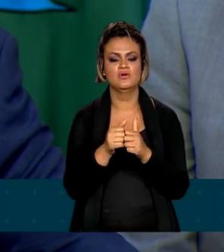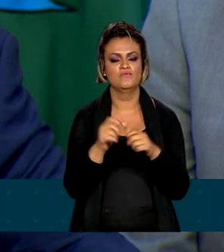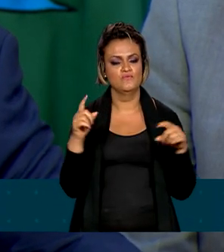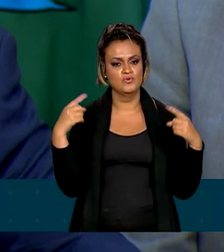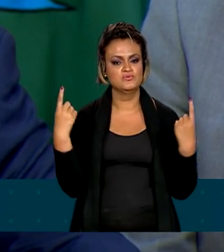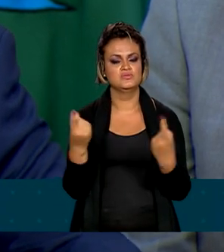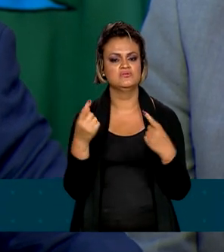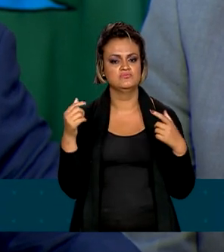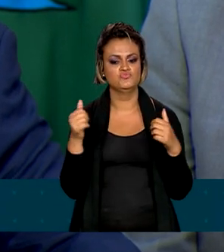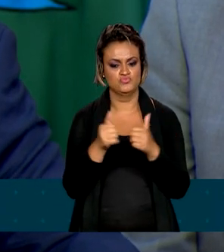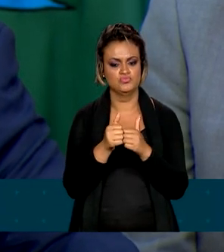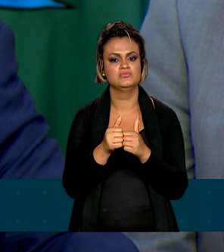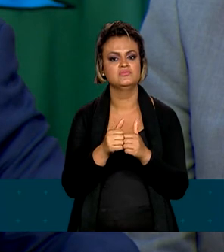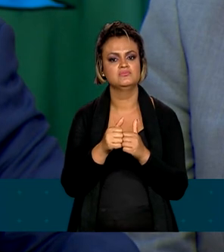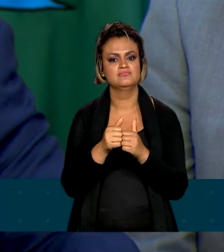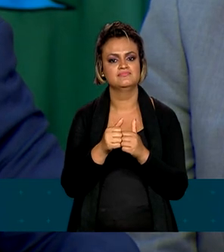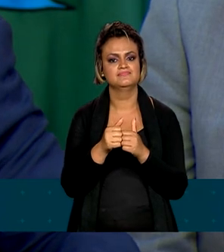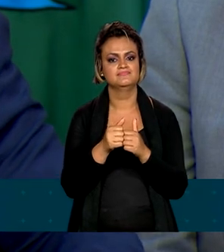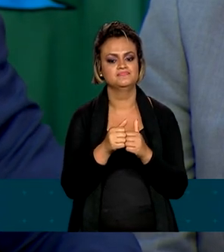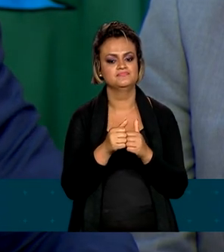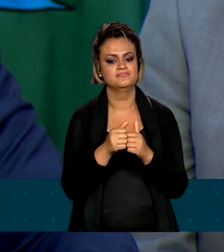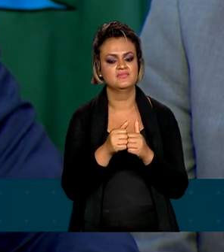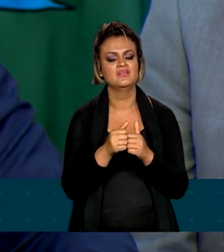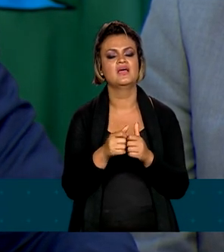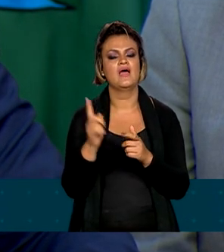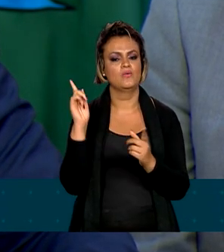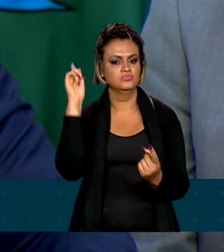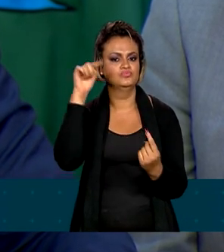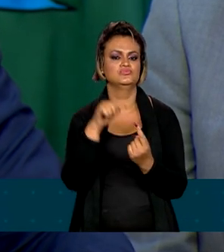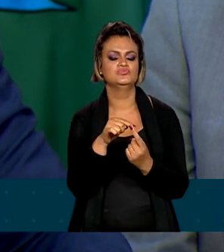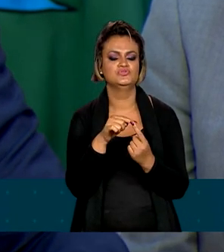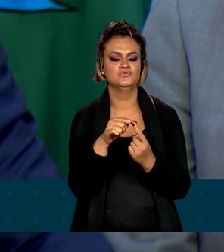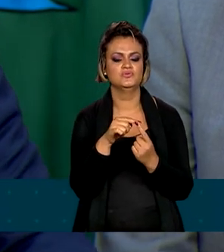Vocês serão, efetivamente, a razão